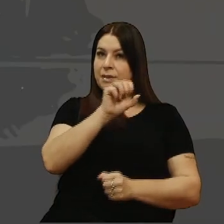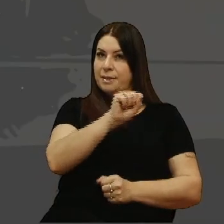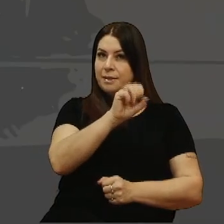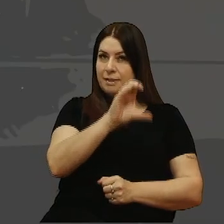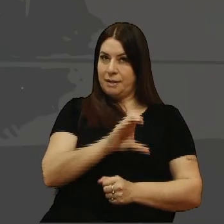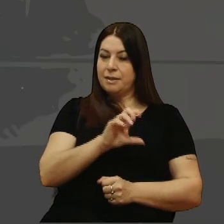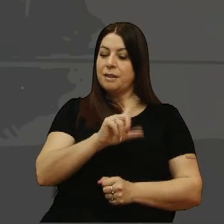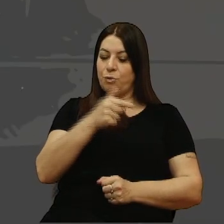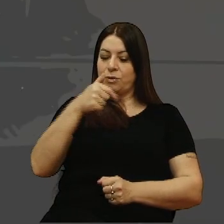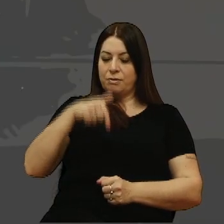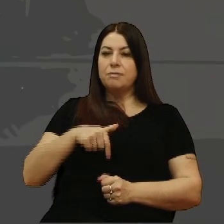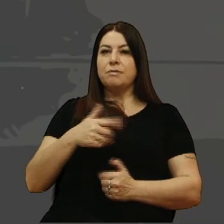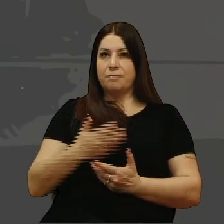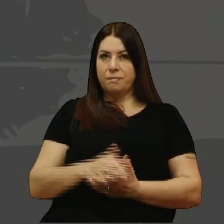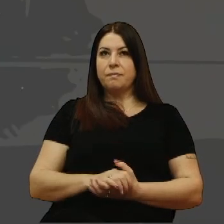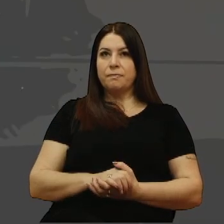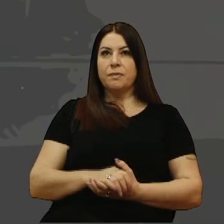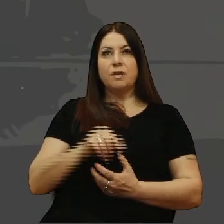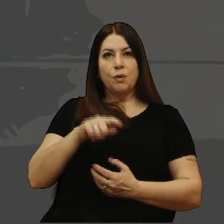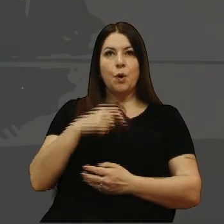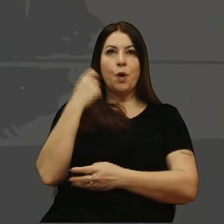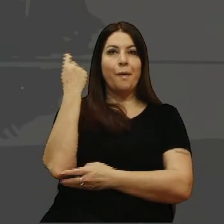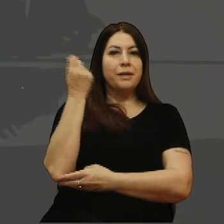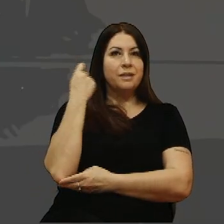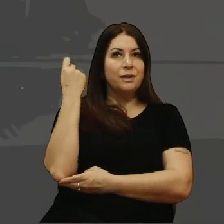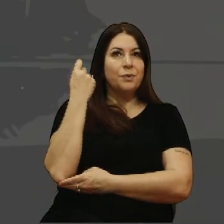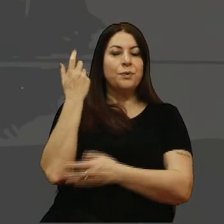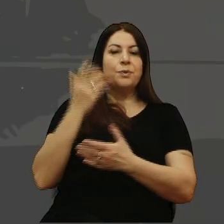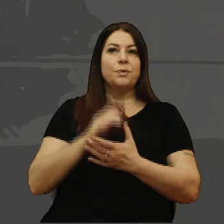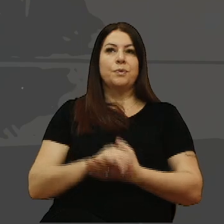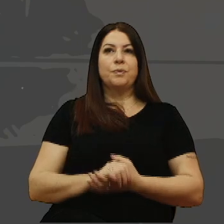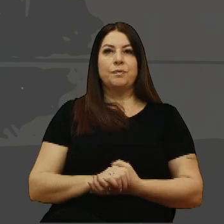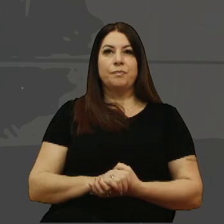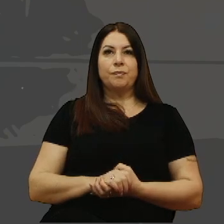Mas nós, Rio Grande do Sul,